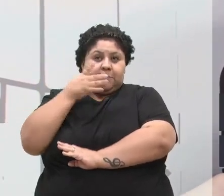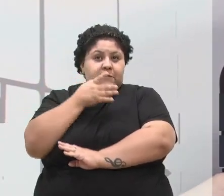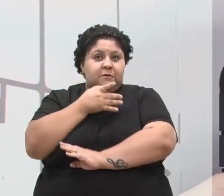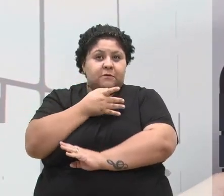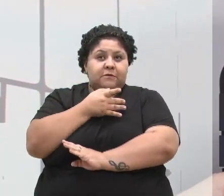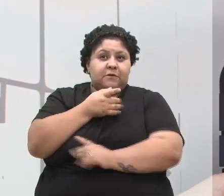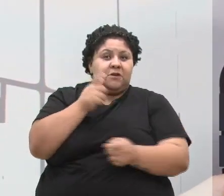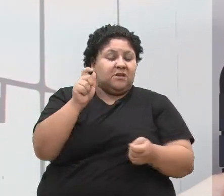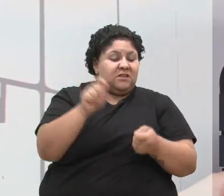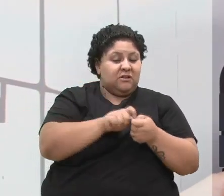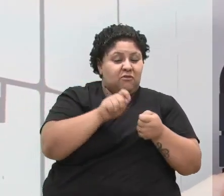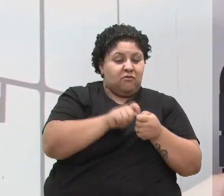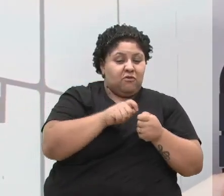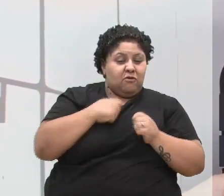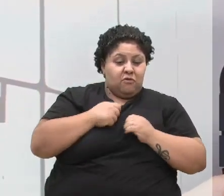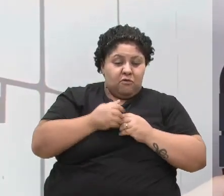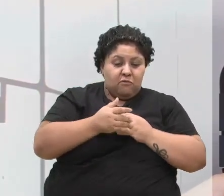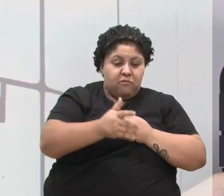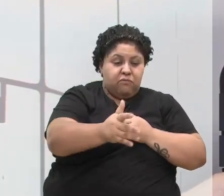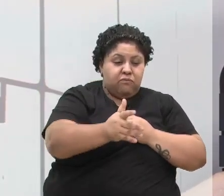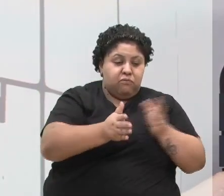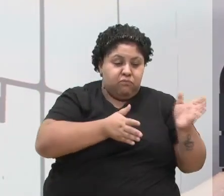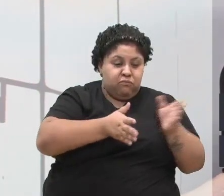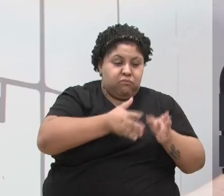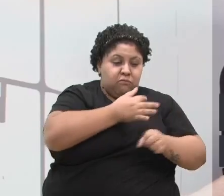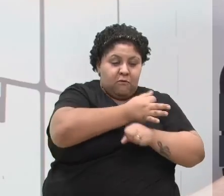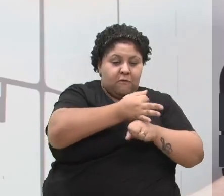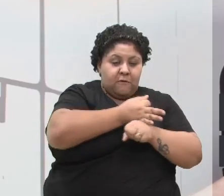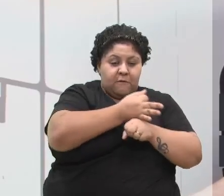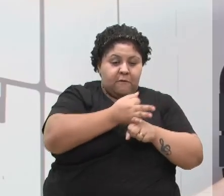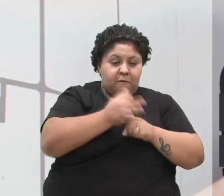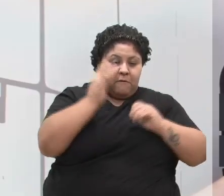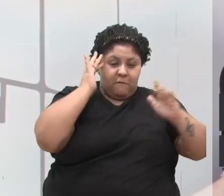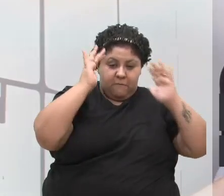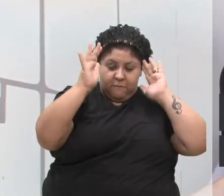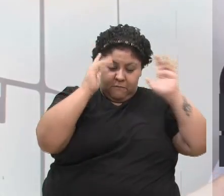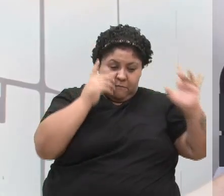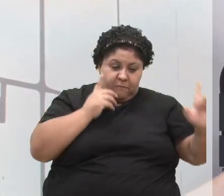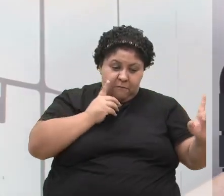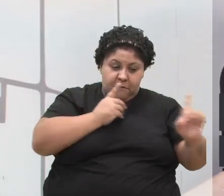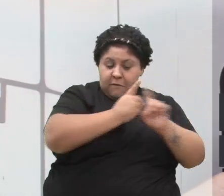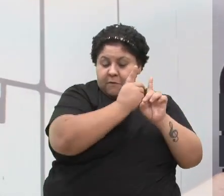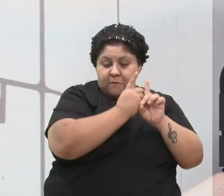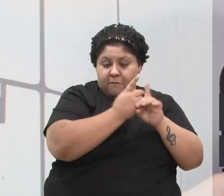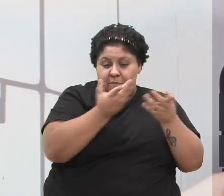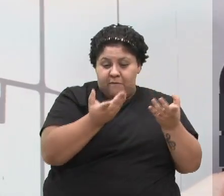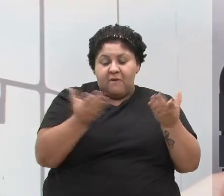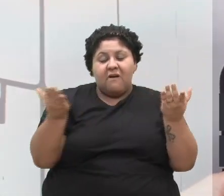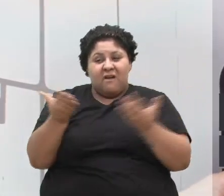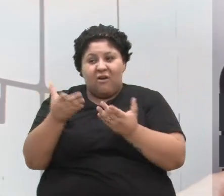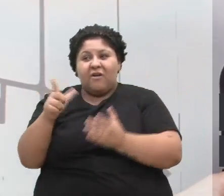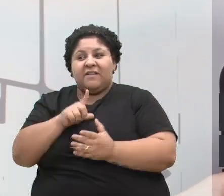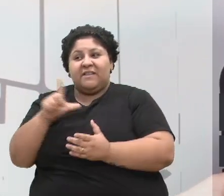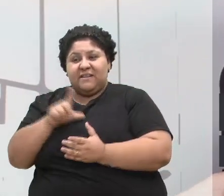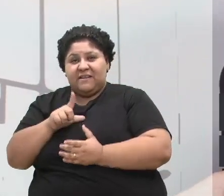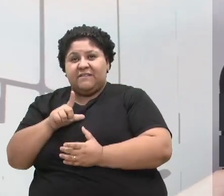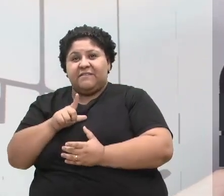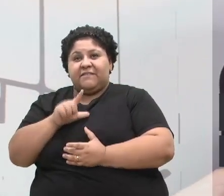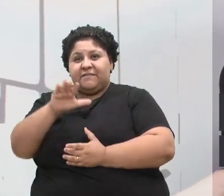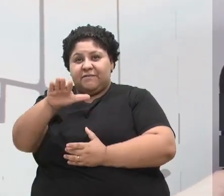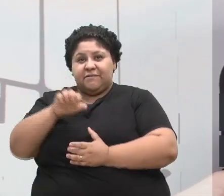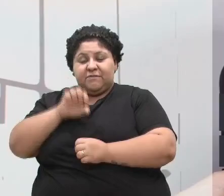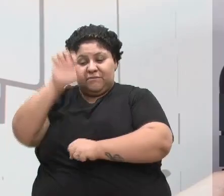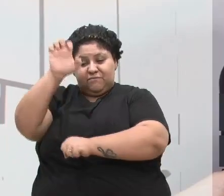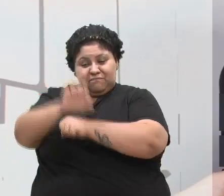fizeram durante todo o período de férias que a gente imaginava que nós íamos encontrar as escolas em condições, agora a gente vai buscar via